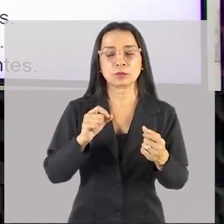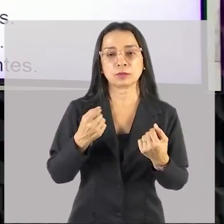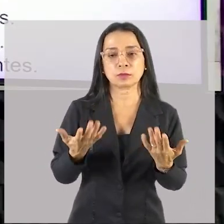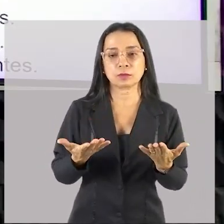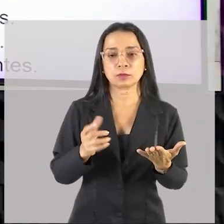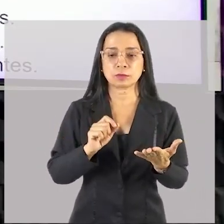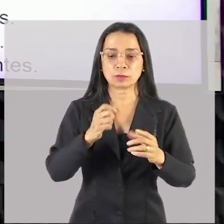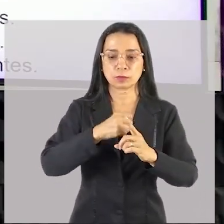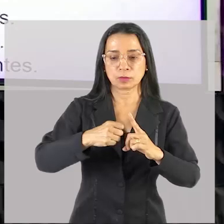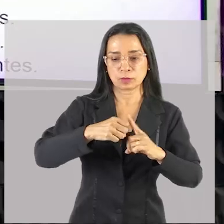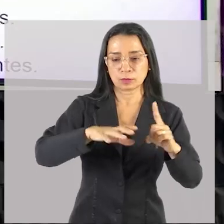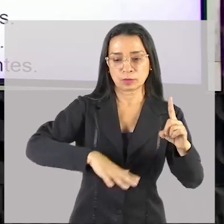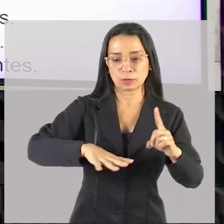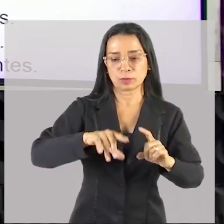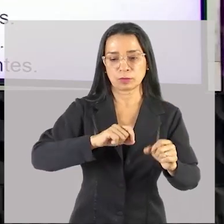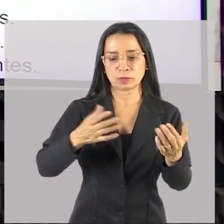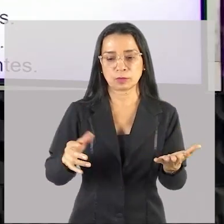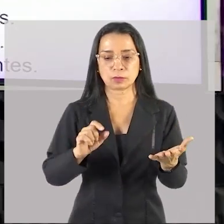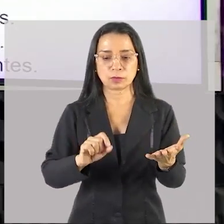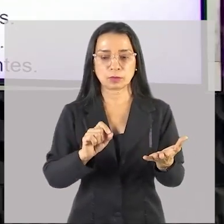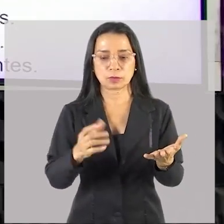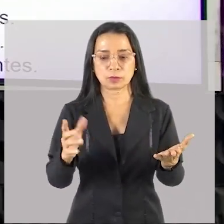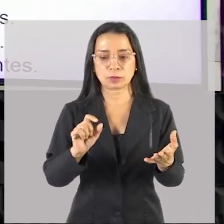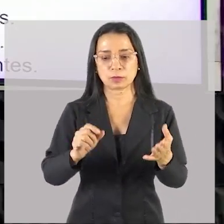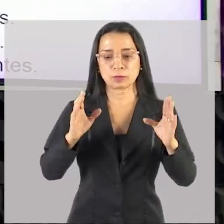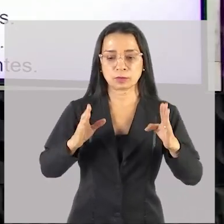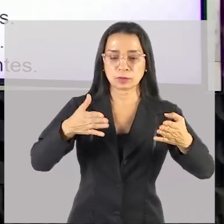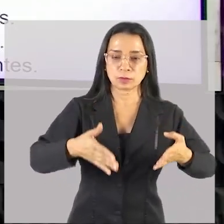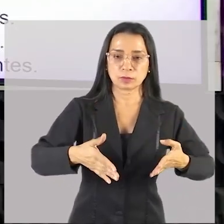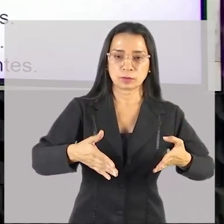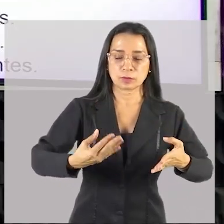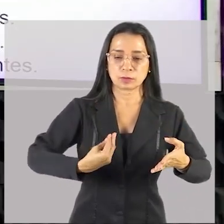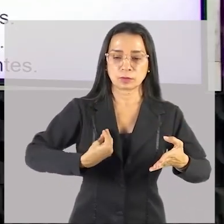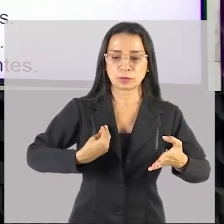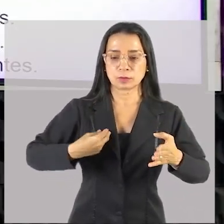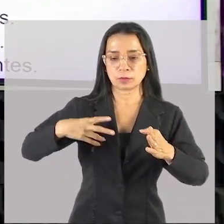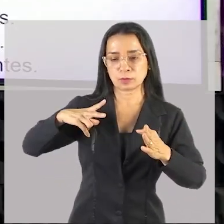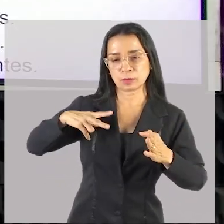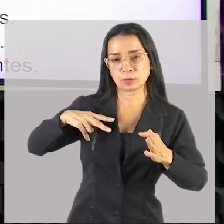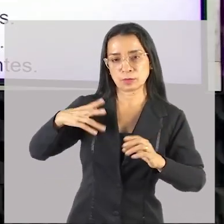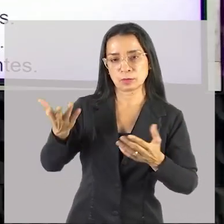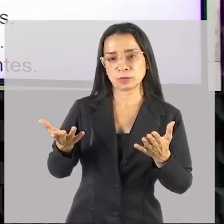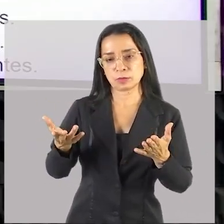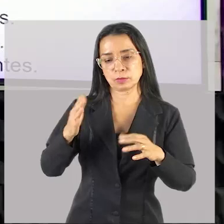sociedade política a felicidade e os elementos que a compõem.